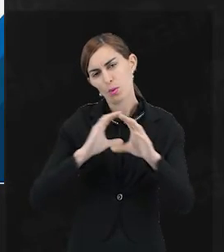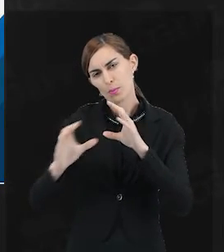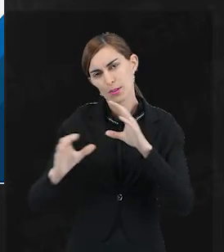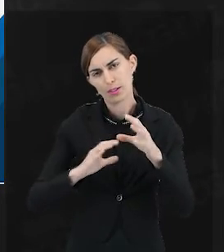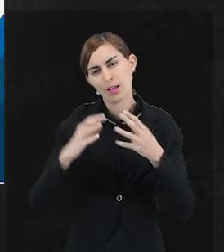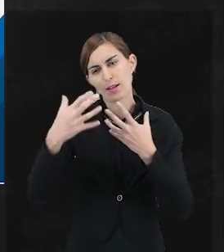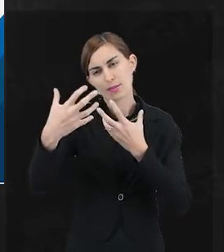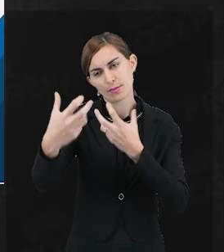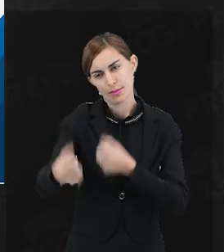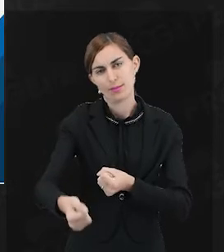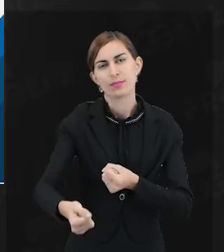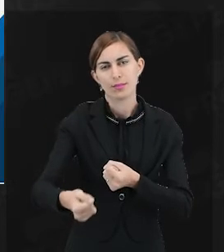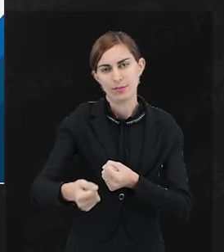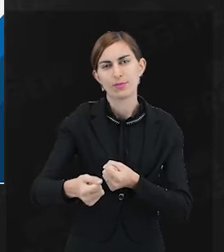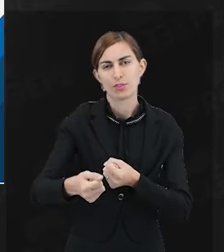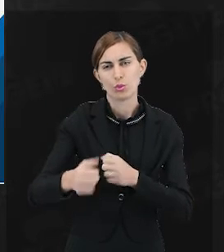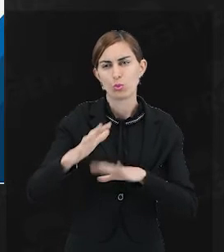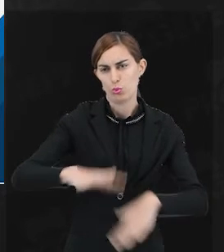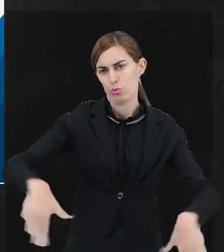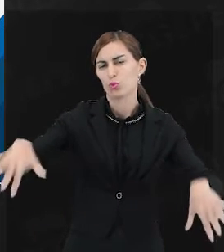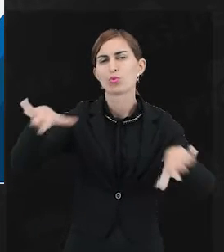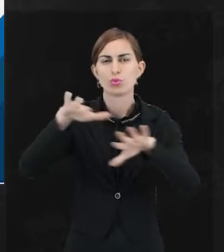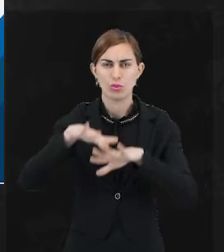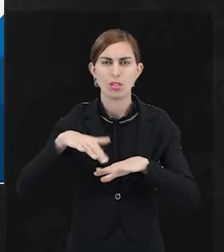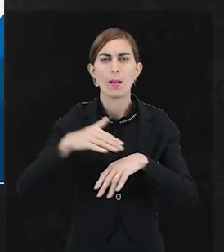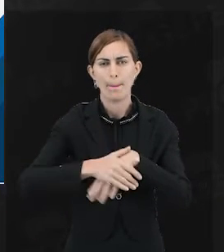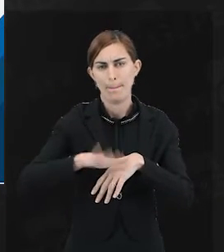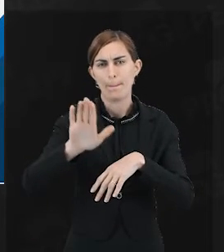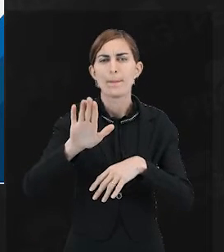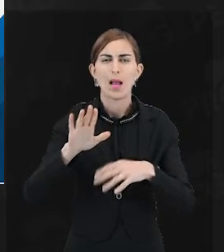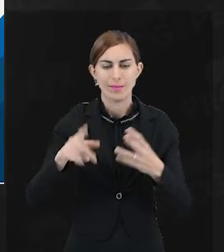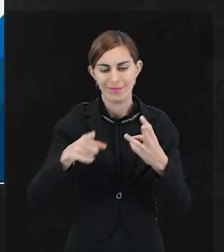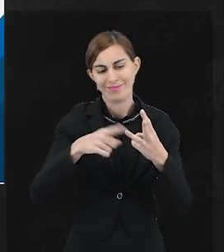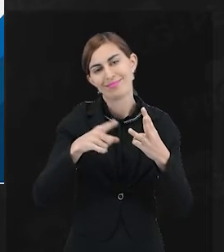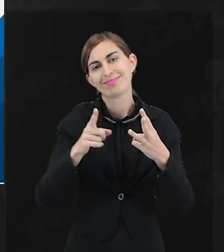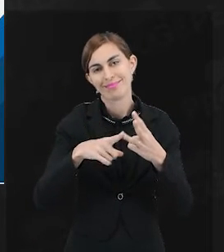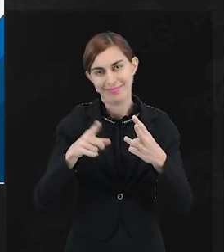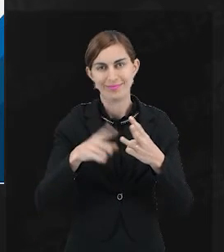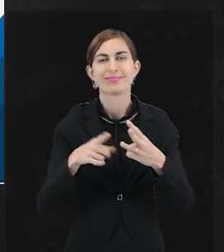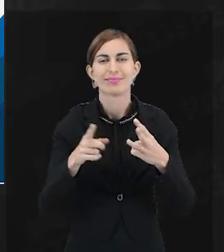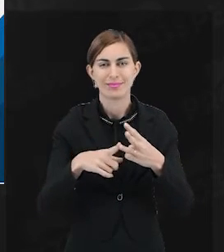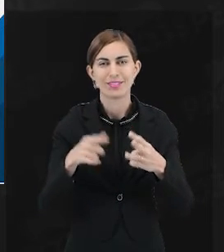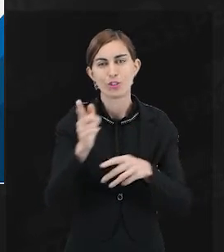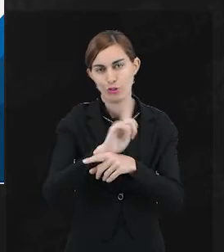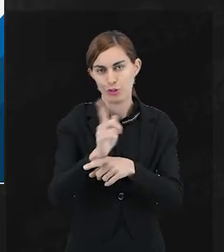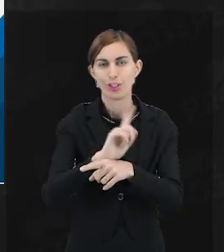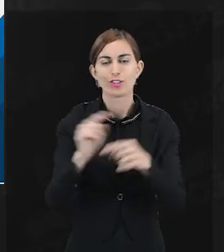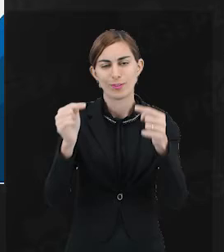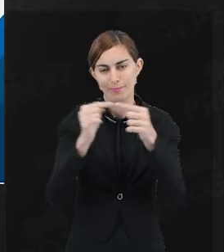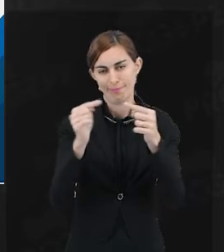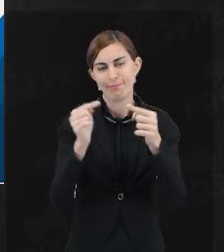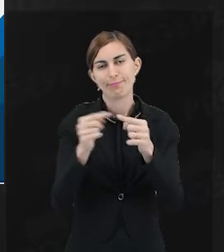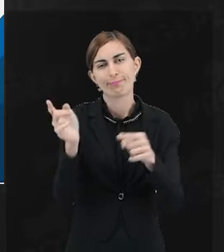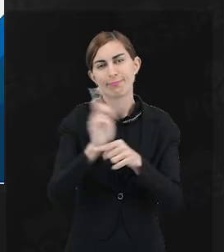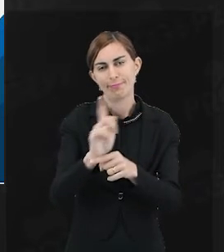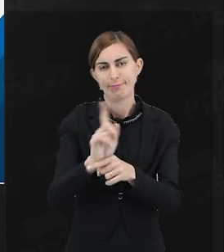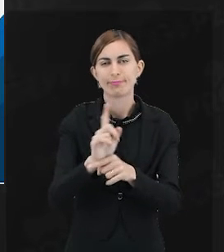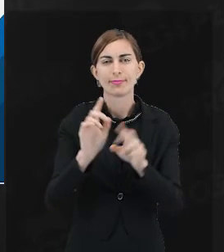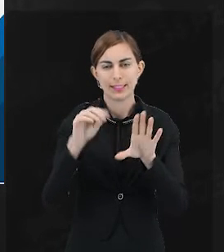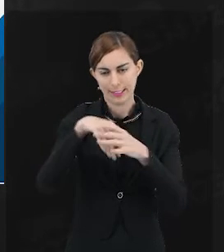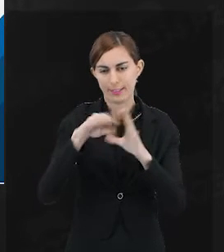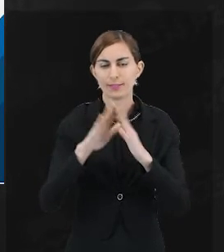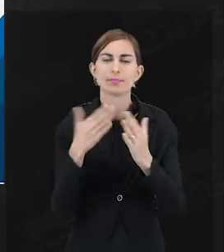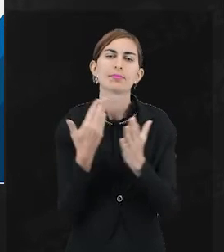comunicação assertivo, que de uma maneira geral, ele é mais indicado à situação de gestão, em especial dentro de um